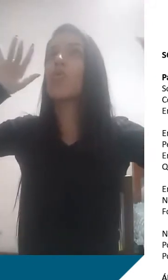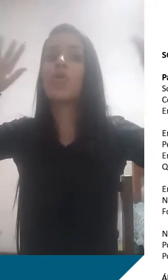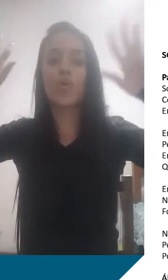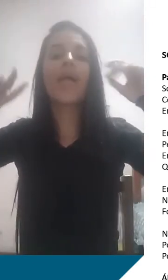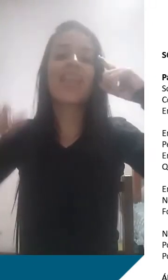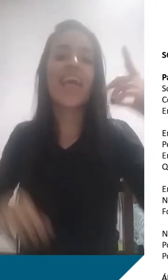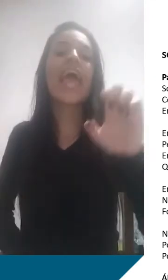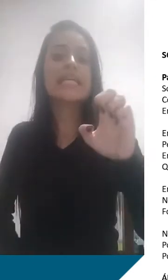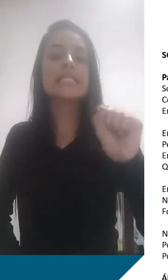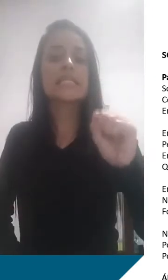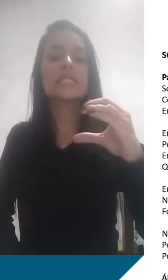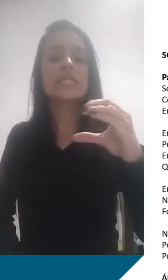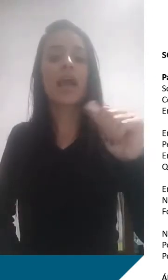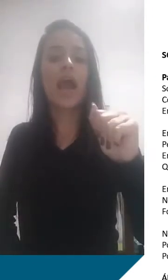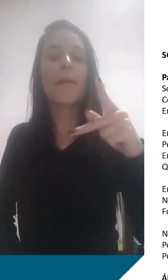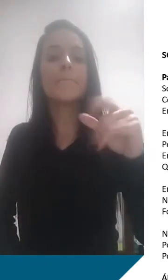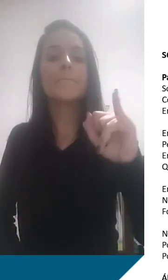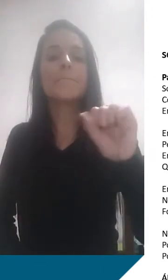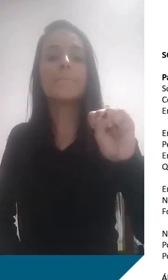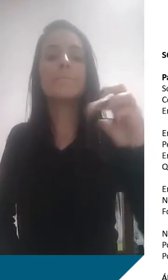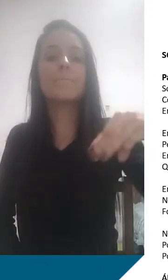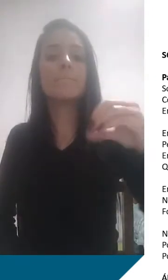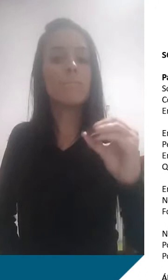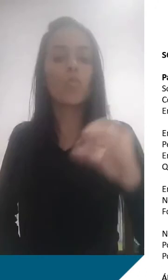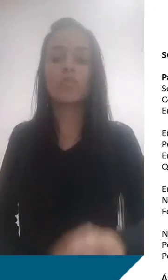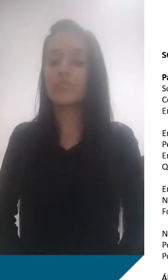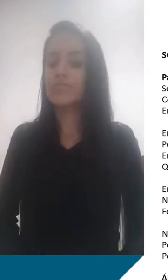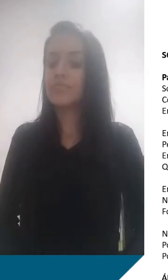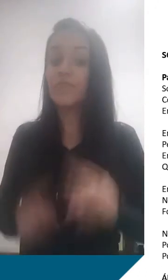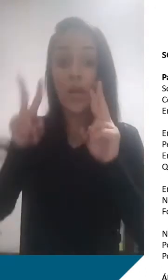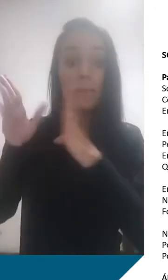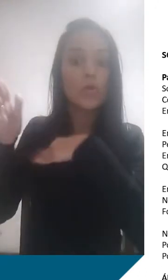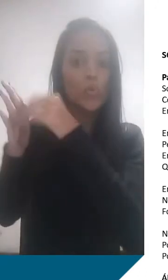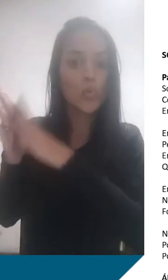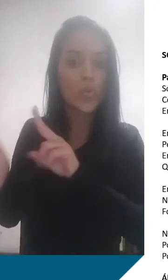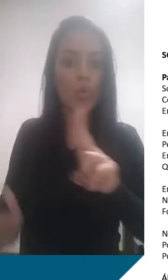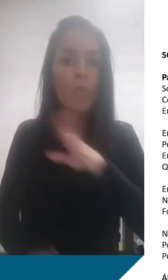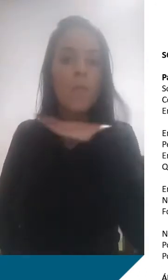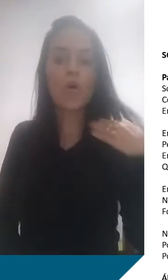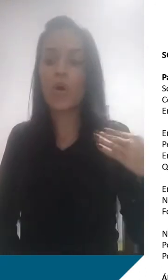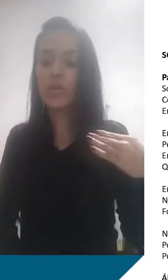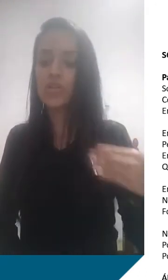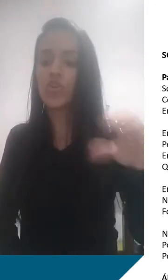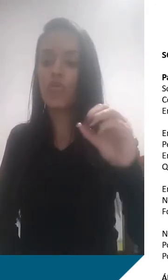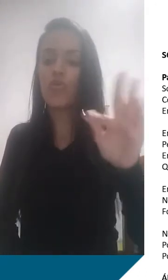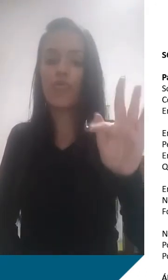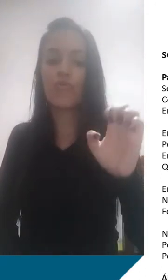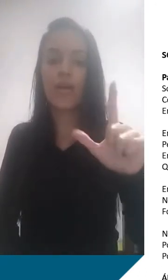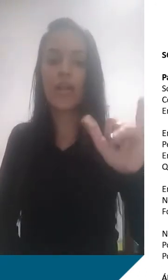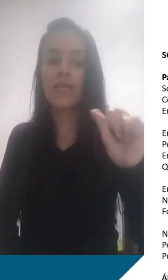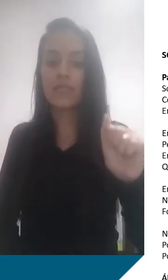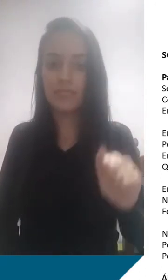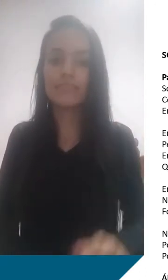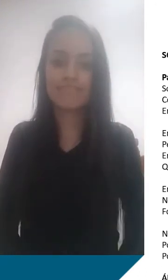escapismo. Temos aqui uma pintura do John Lees, que é a morte de Ofélia, uma personagem de uma